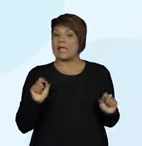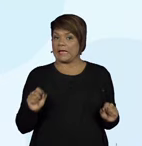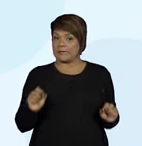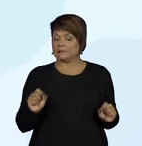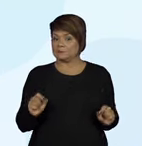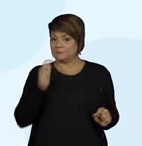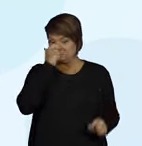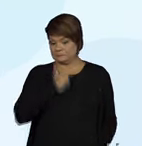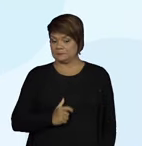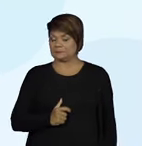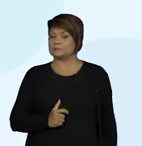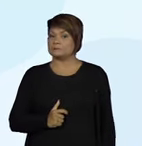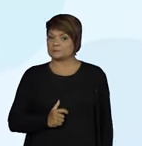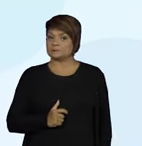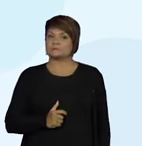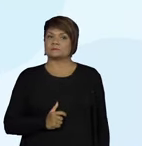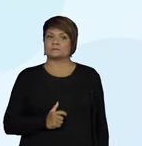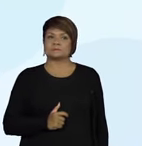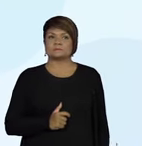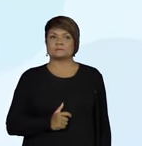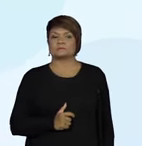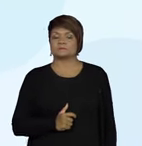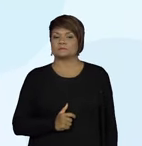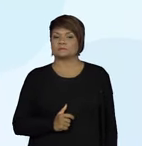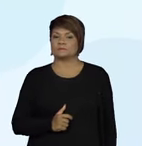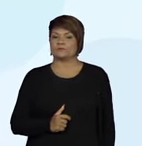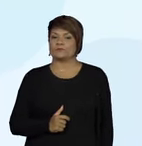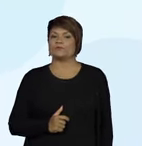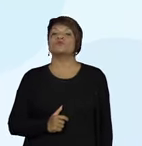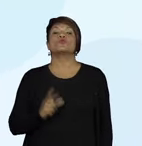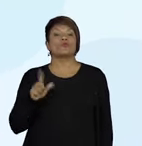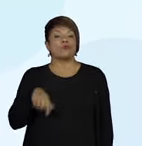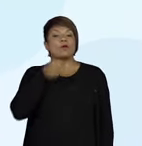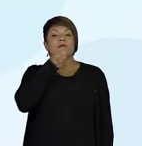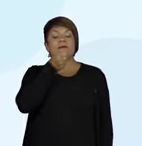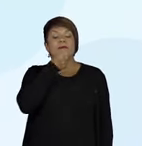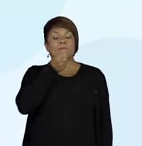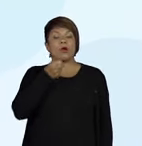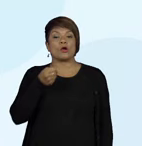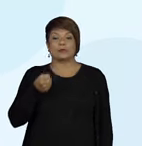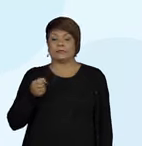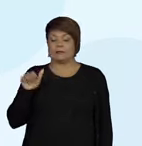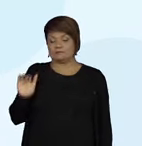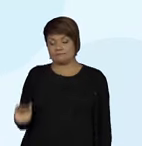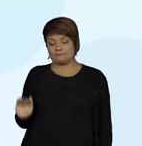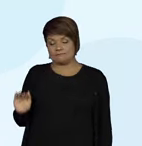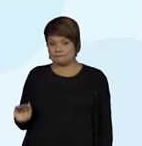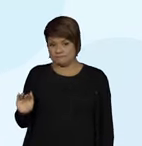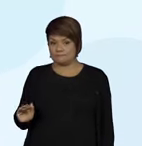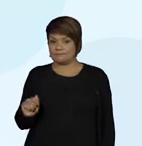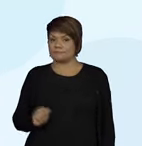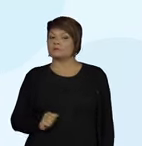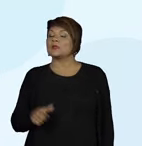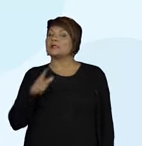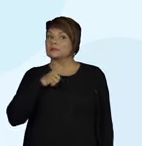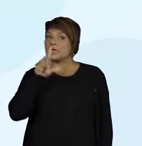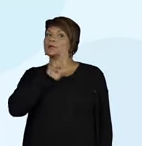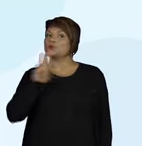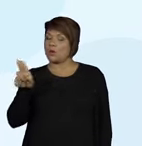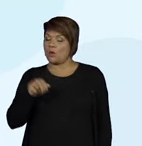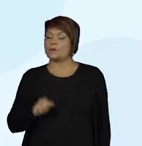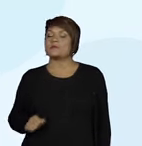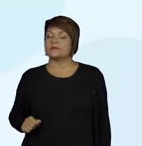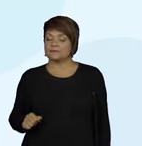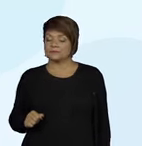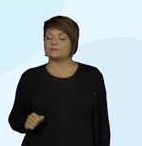a Mari Fulfaro? Aí também tá. Foi a repórter Mirim. Foi uma repórter Mirim. E ela tem um nome aí. Tem.